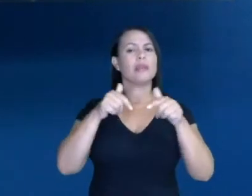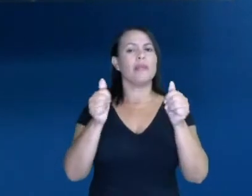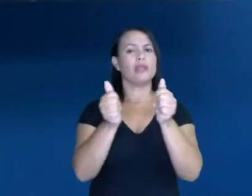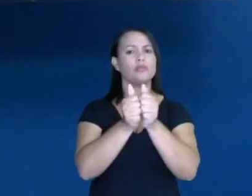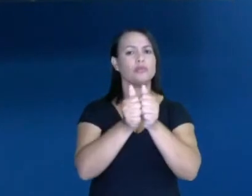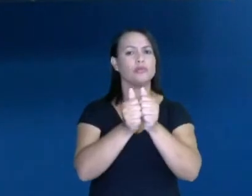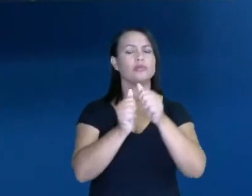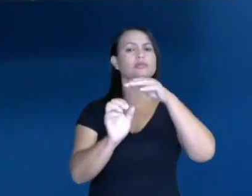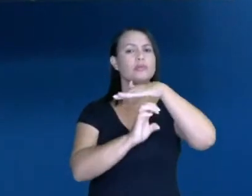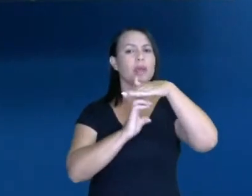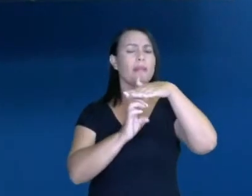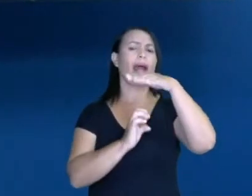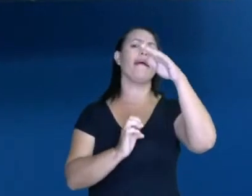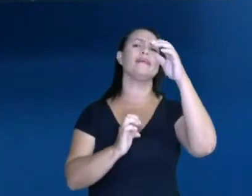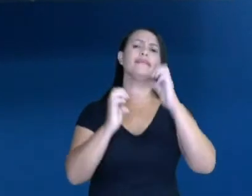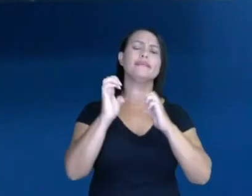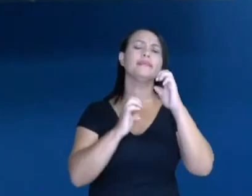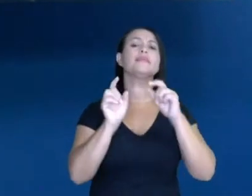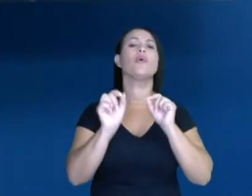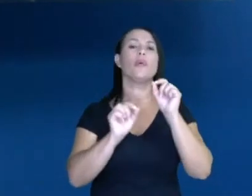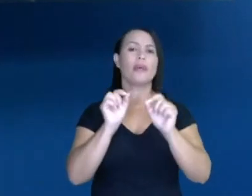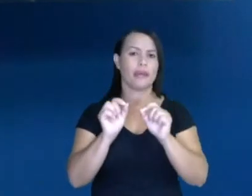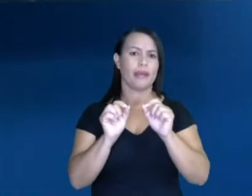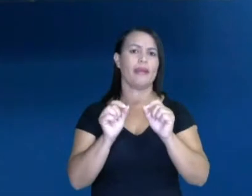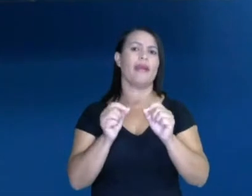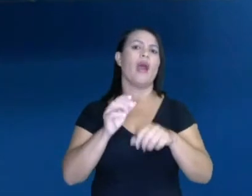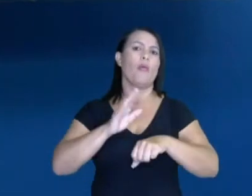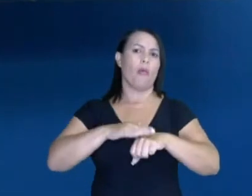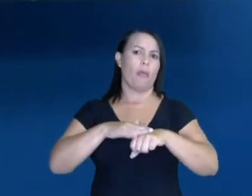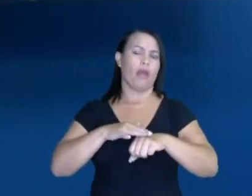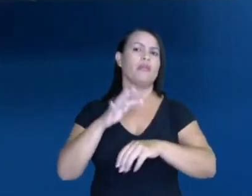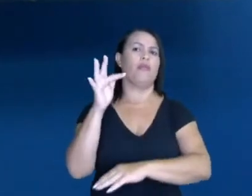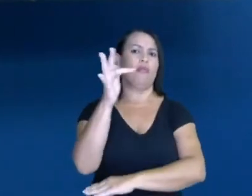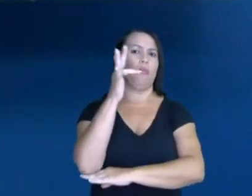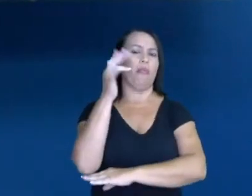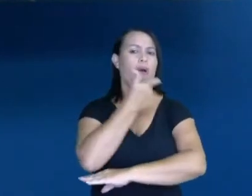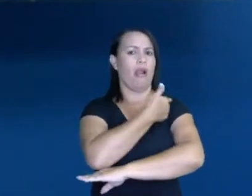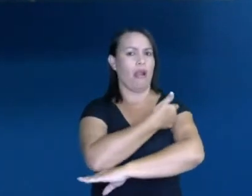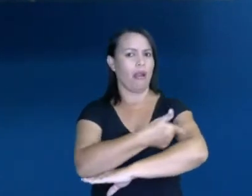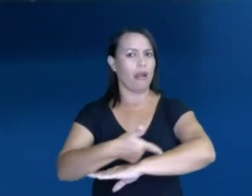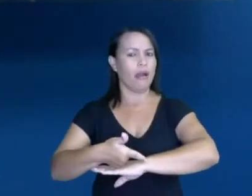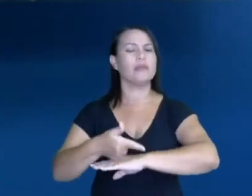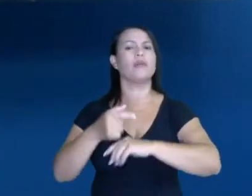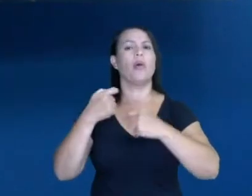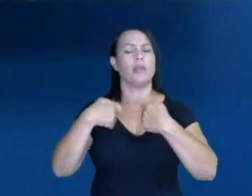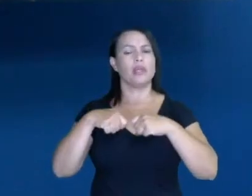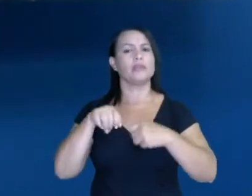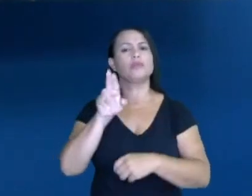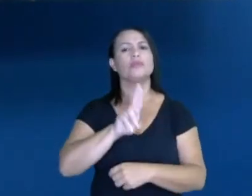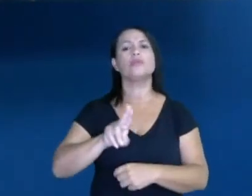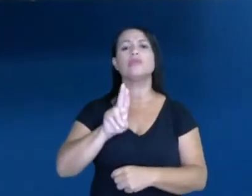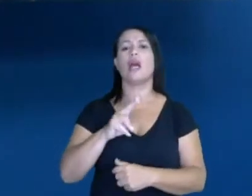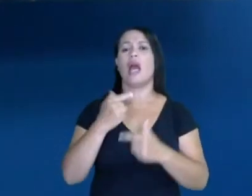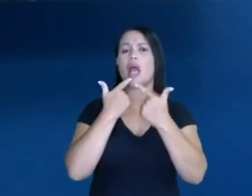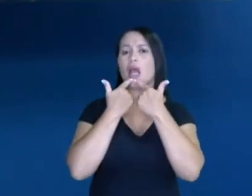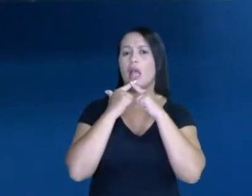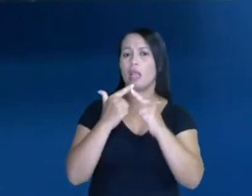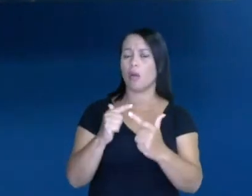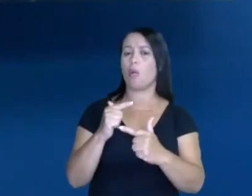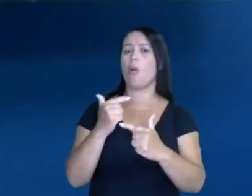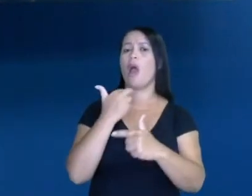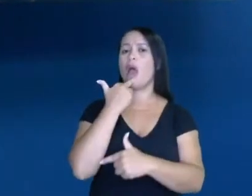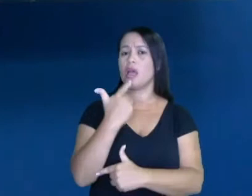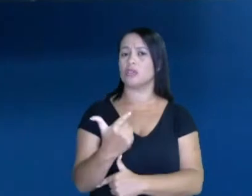Esse momento é um momento que exige uma certa formalidade. Então, consequentemente, eu vou ter que utilizar a